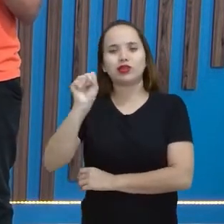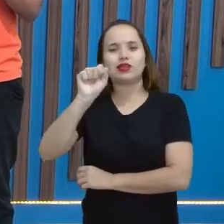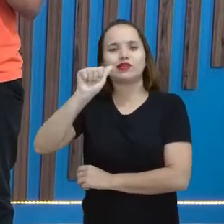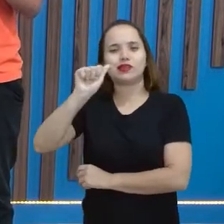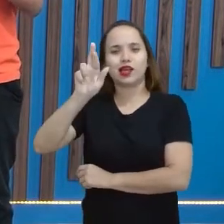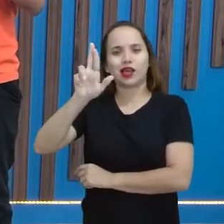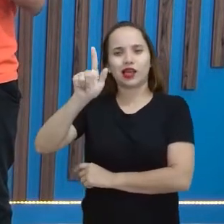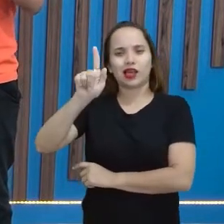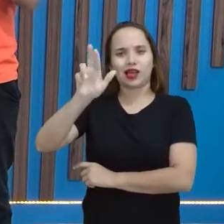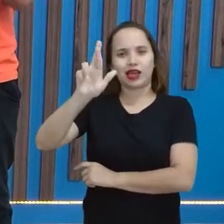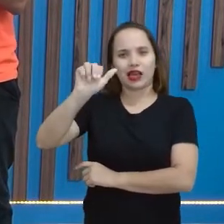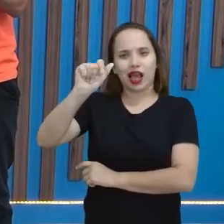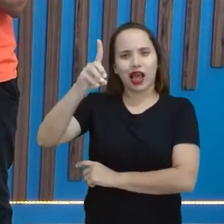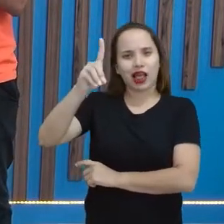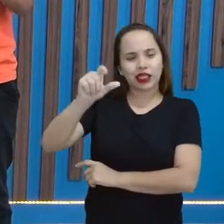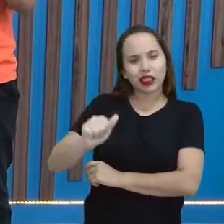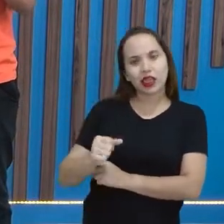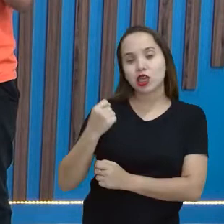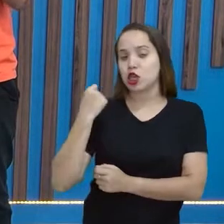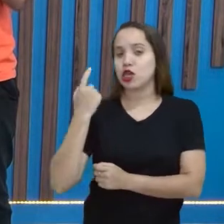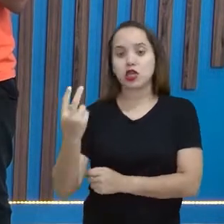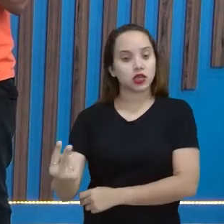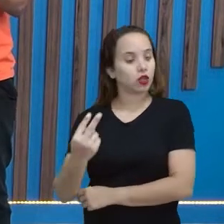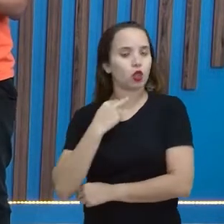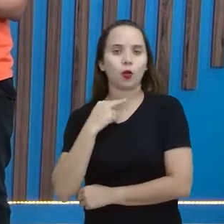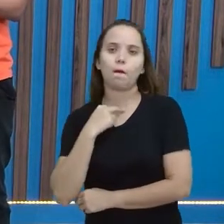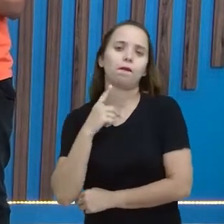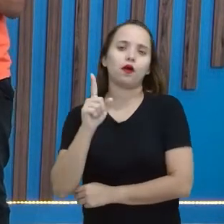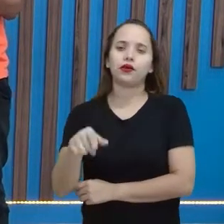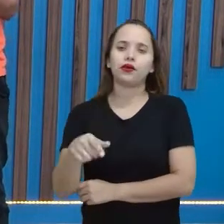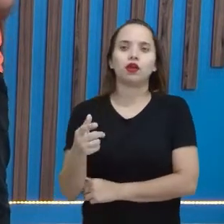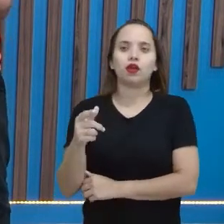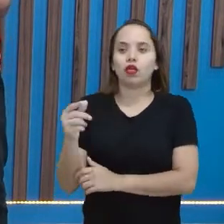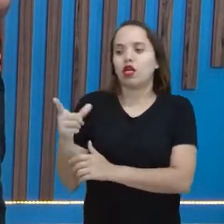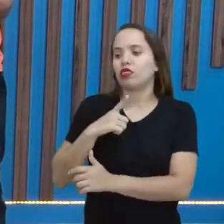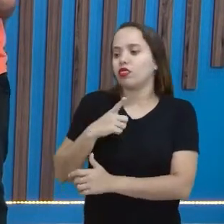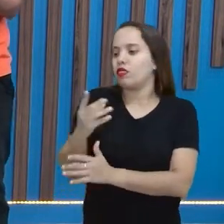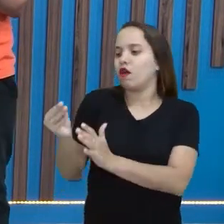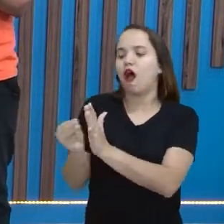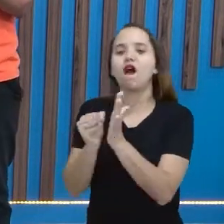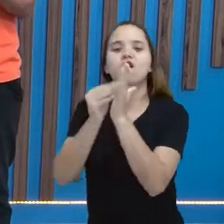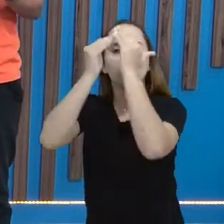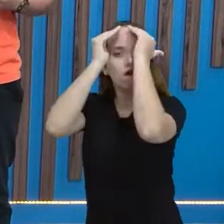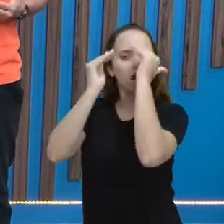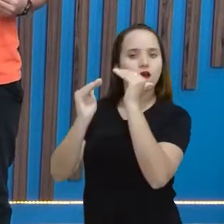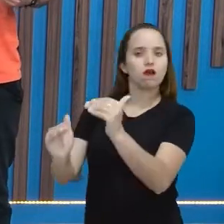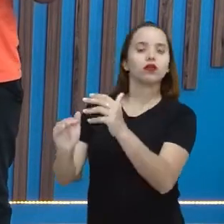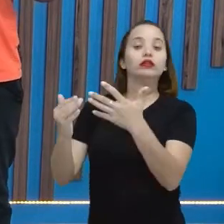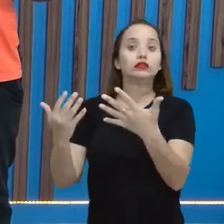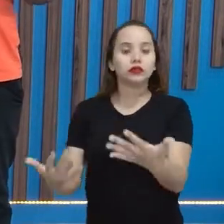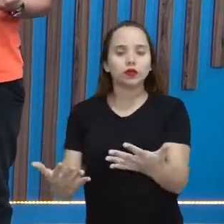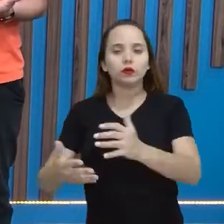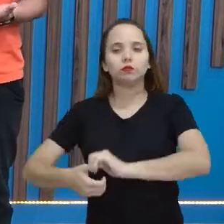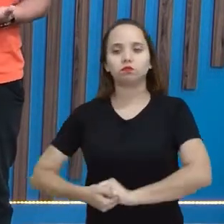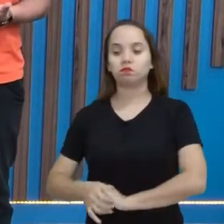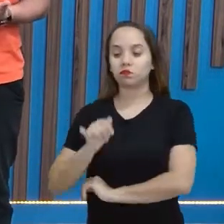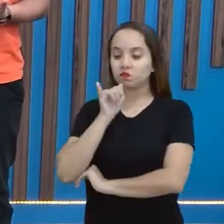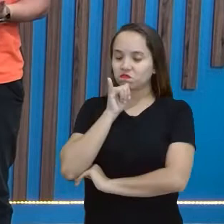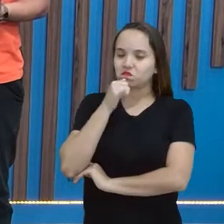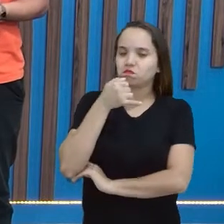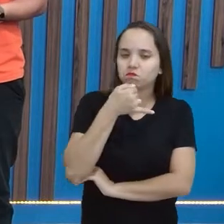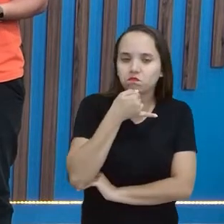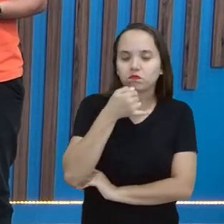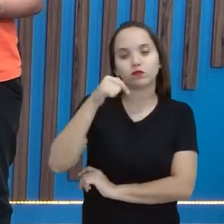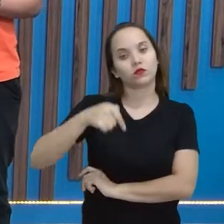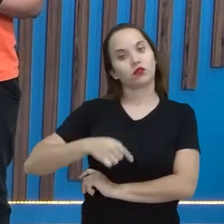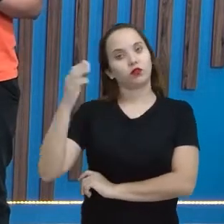mas quase invioláveis, ou que não podem ser, né, ali desrespeitadas. Então, minha gente, infelizmente no